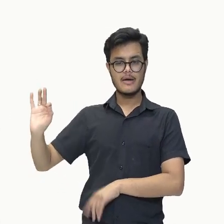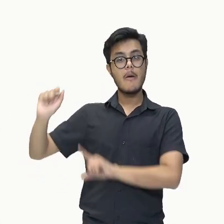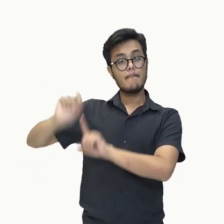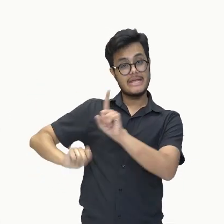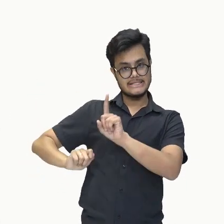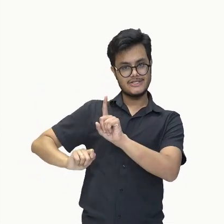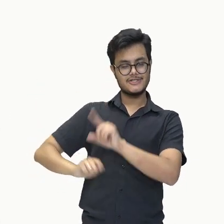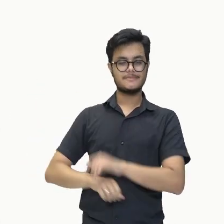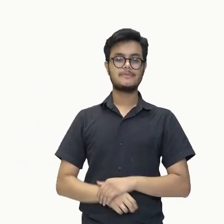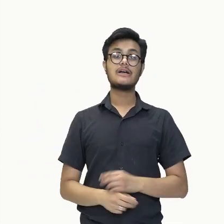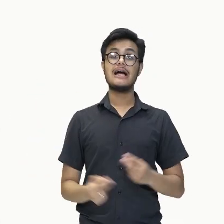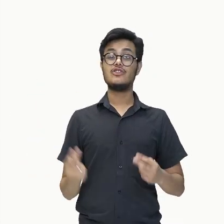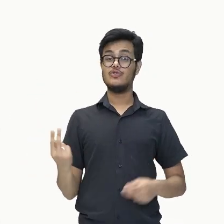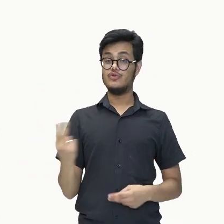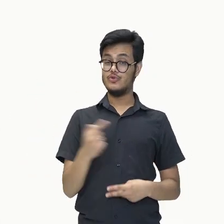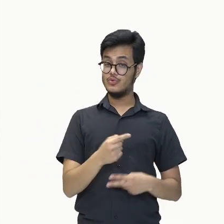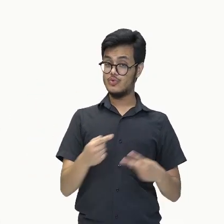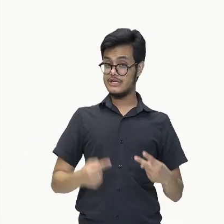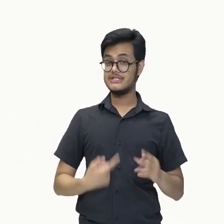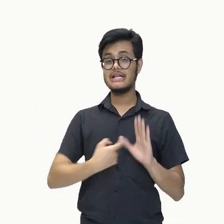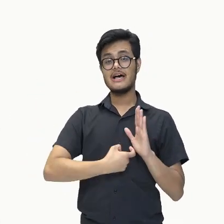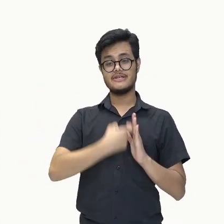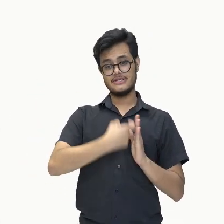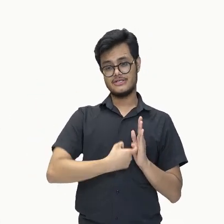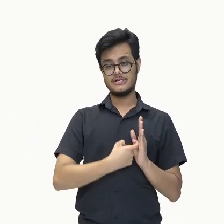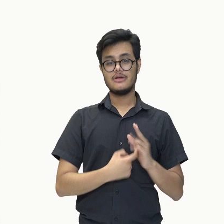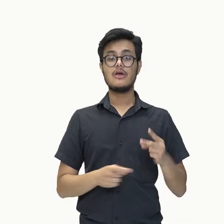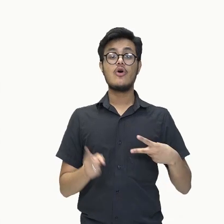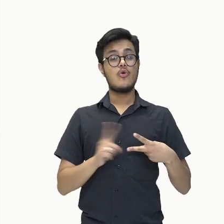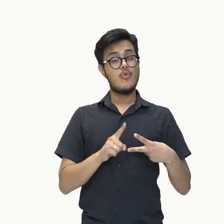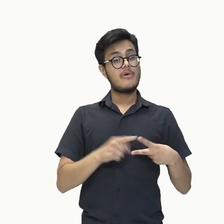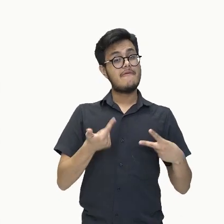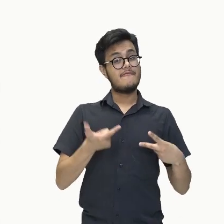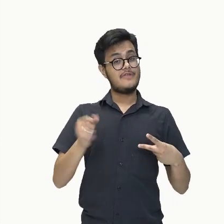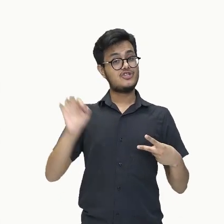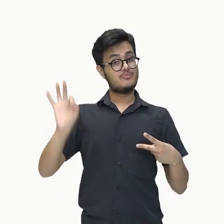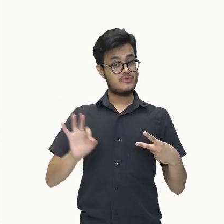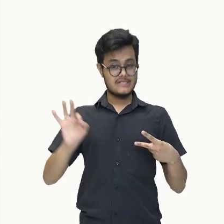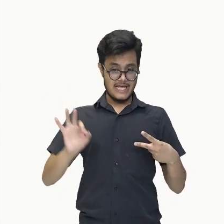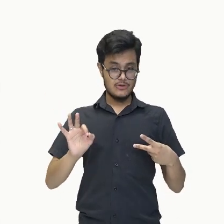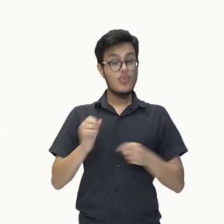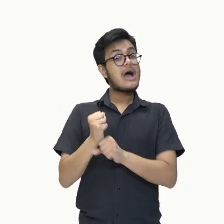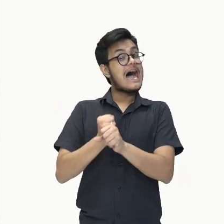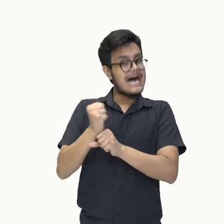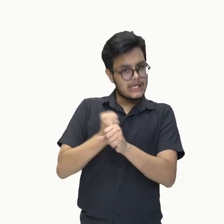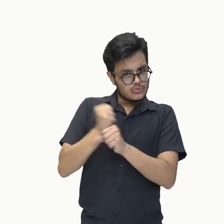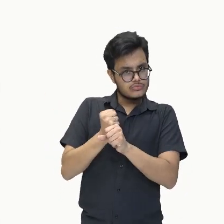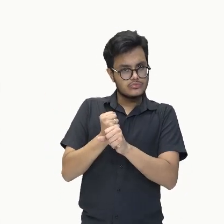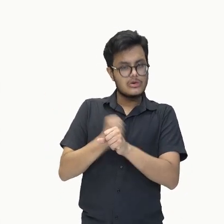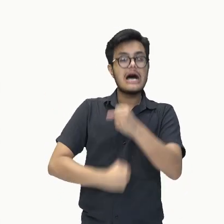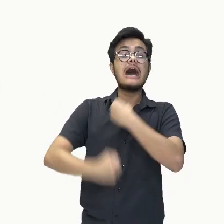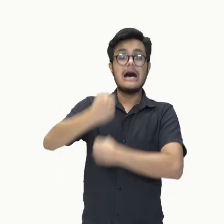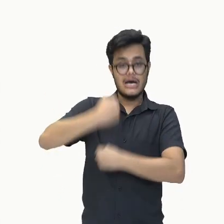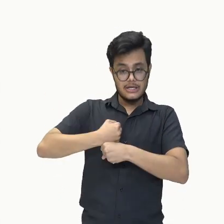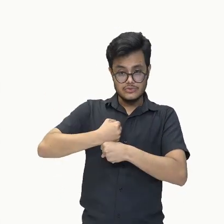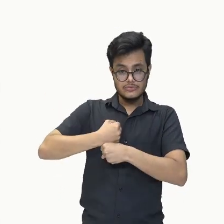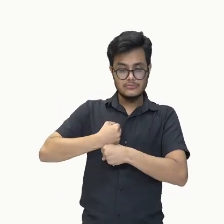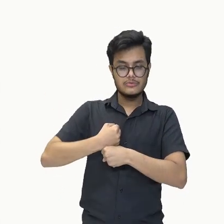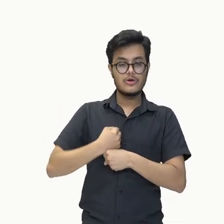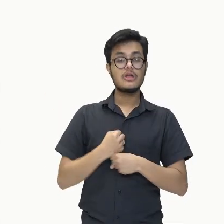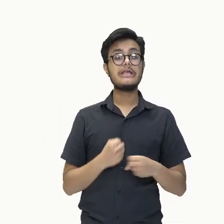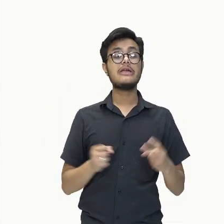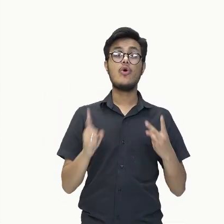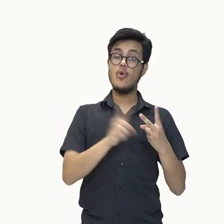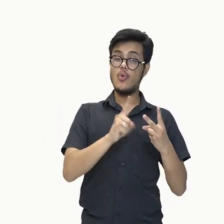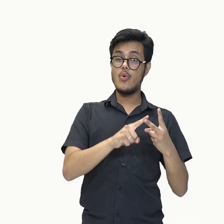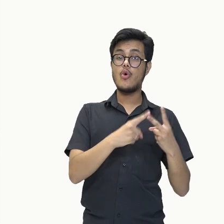aqui duas taxas diferentes, né? Uma utilizada quando se trabalha o tempo em ano